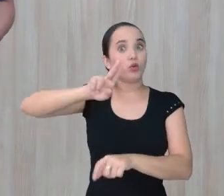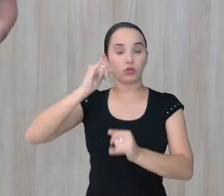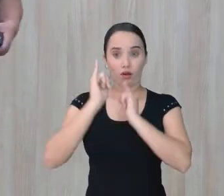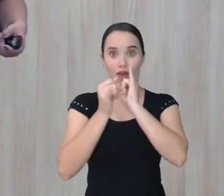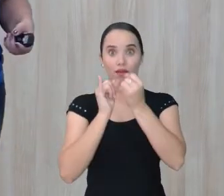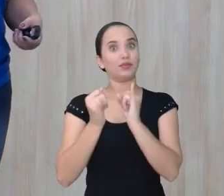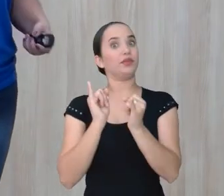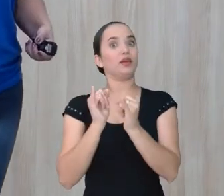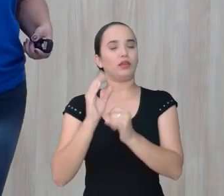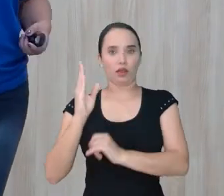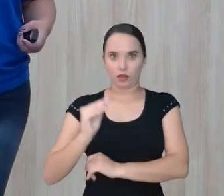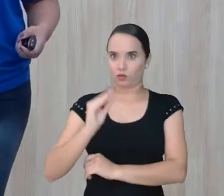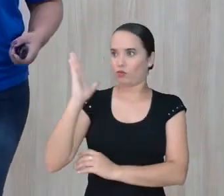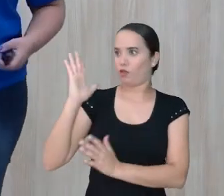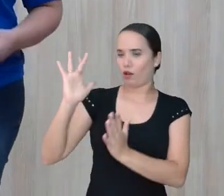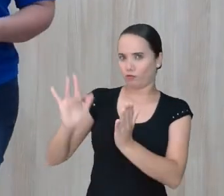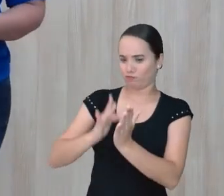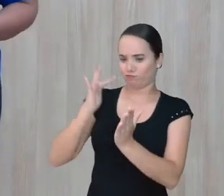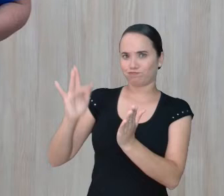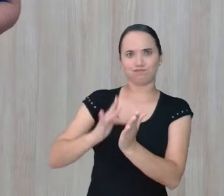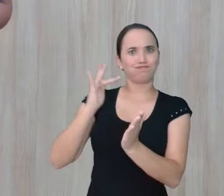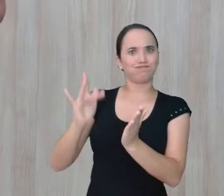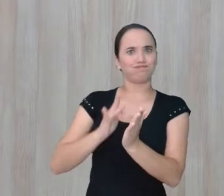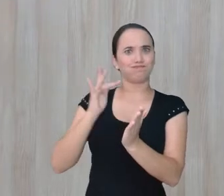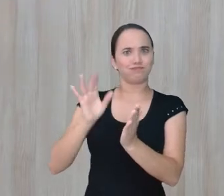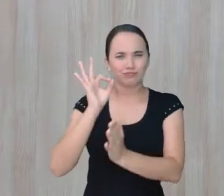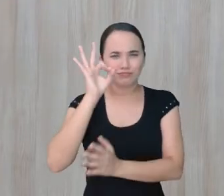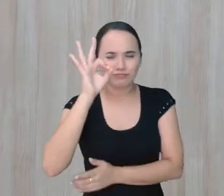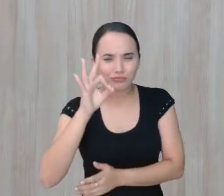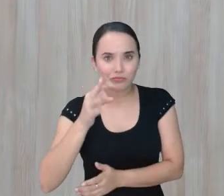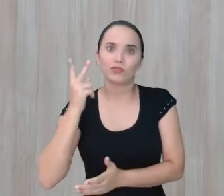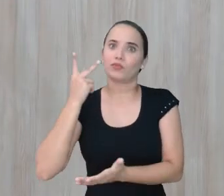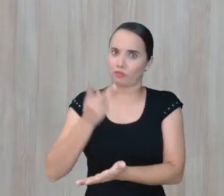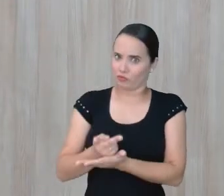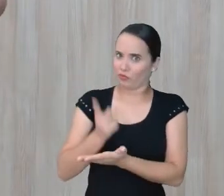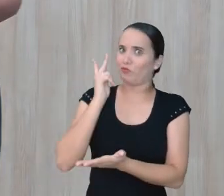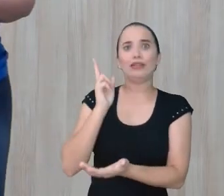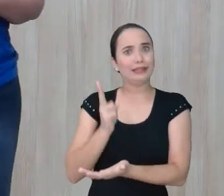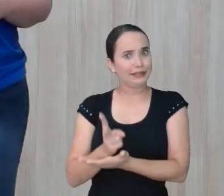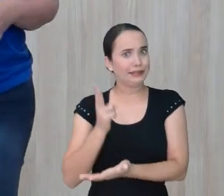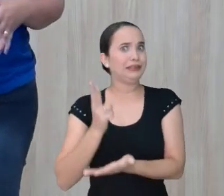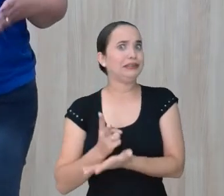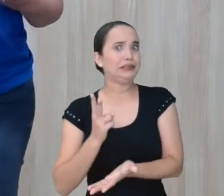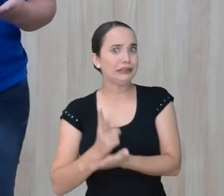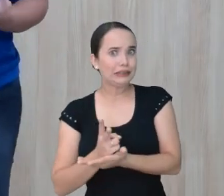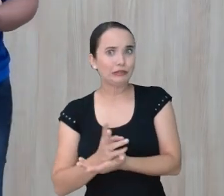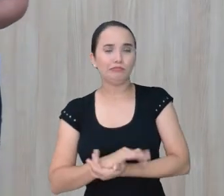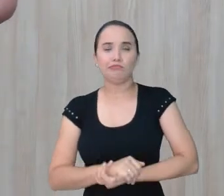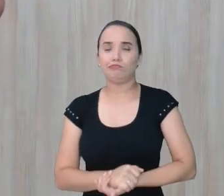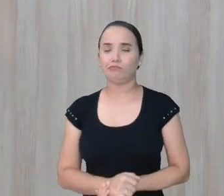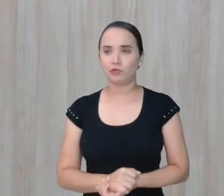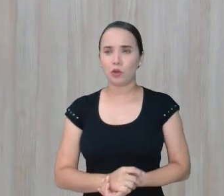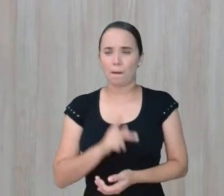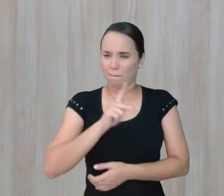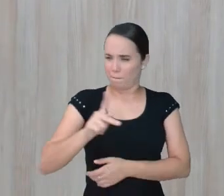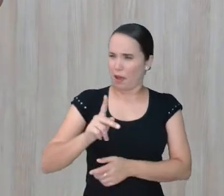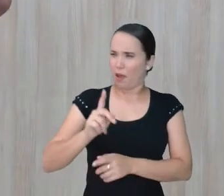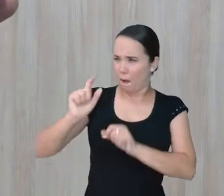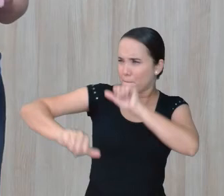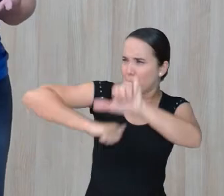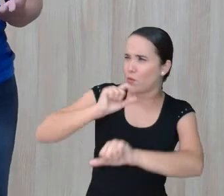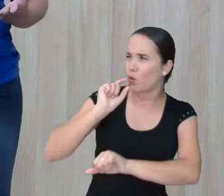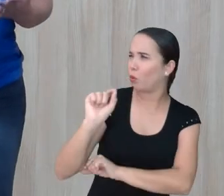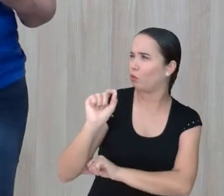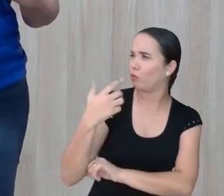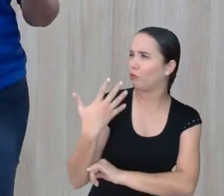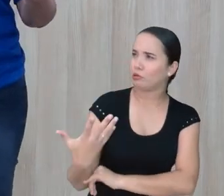internet, pelo telefone. E isso acontece o tempo todo. Professora, alguma coisa muda?